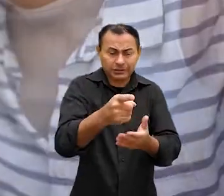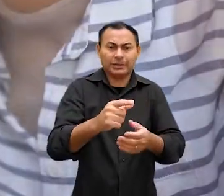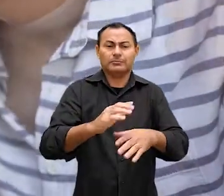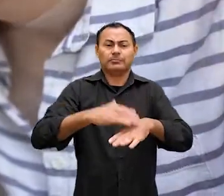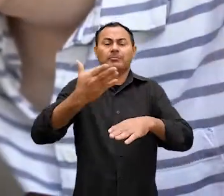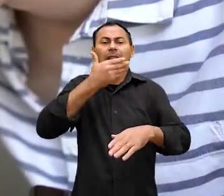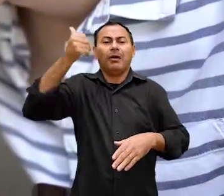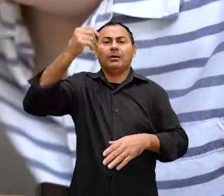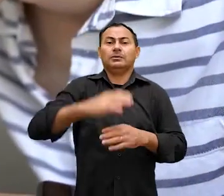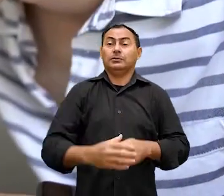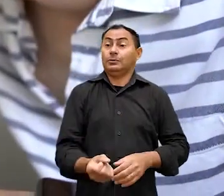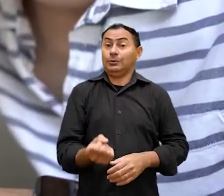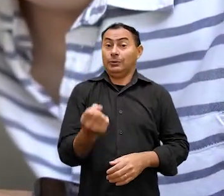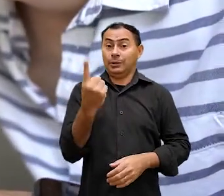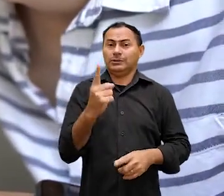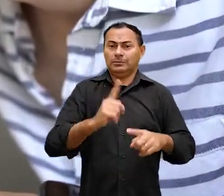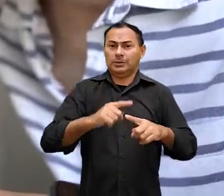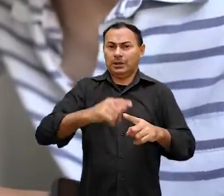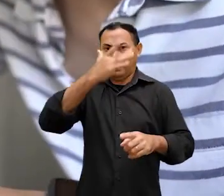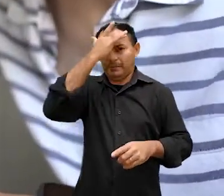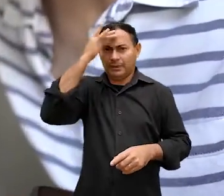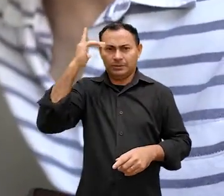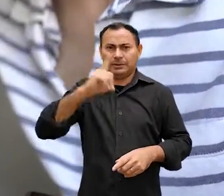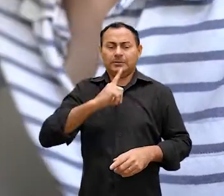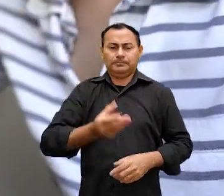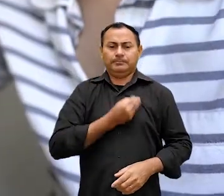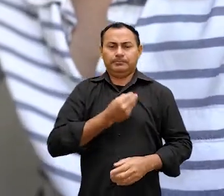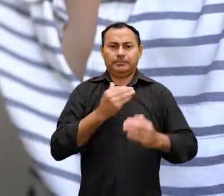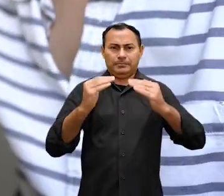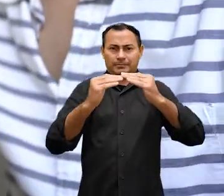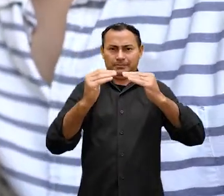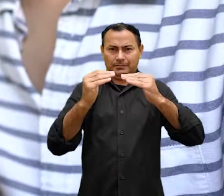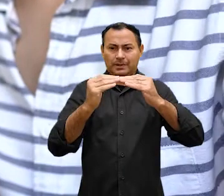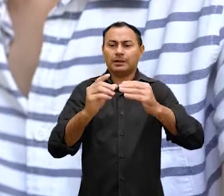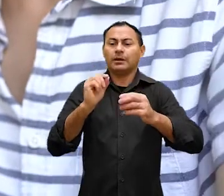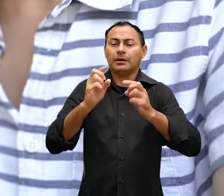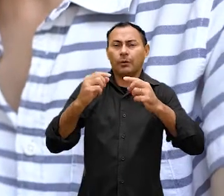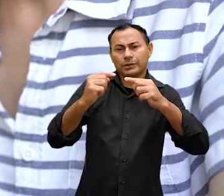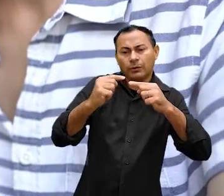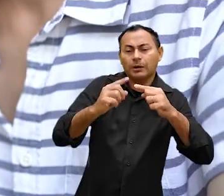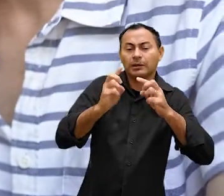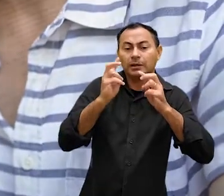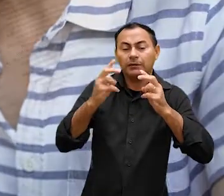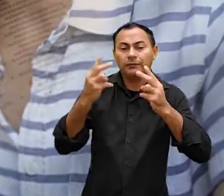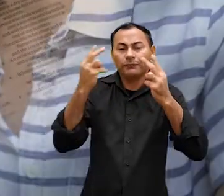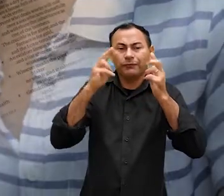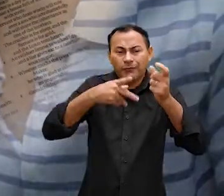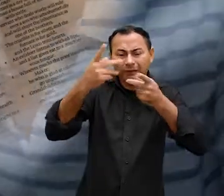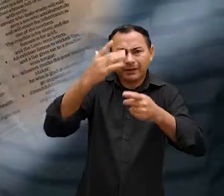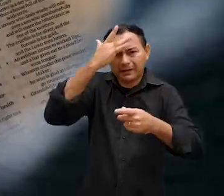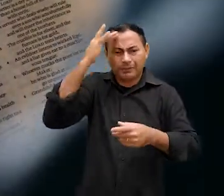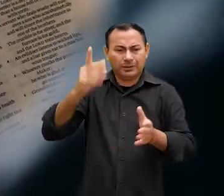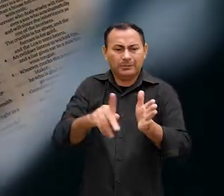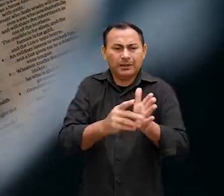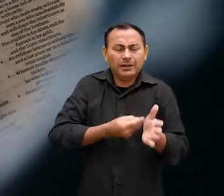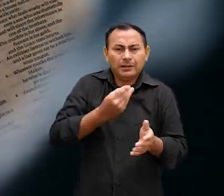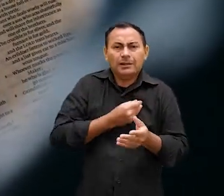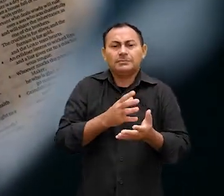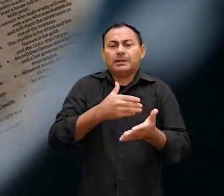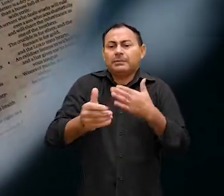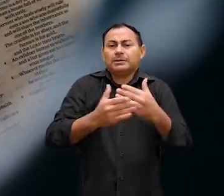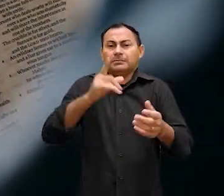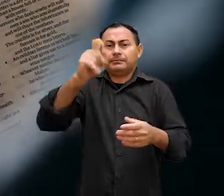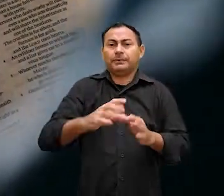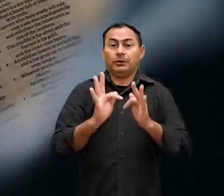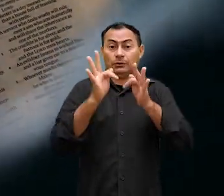é muito inspirador, porque as pessoas têm a tendência de viver de acordo com o que ouvem de si mesmas, independentemente do que sejam.